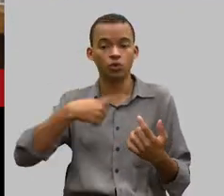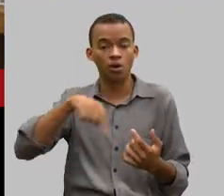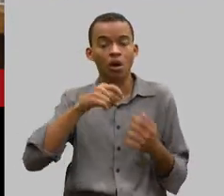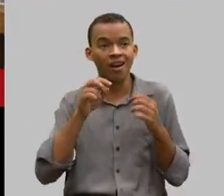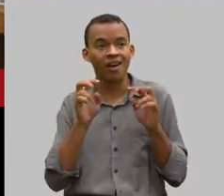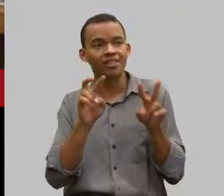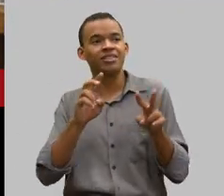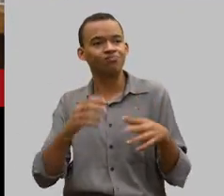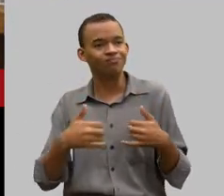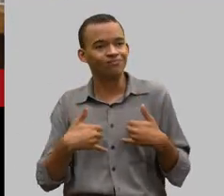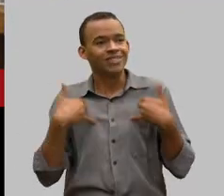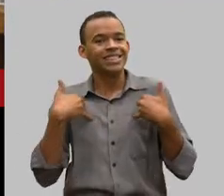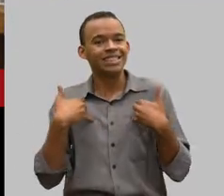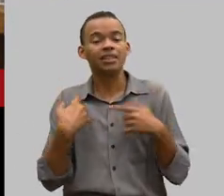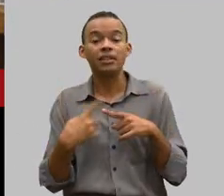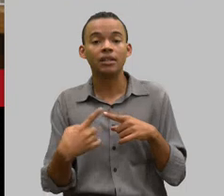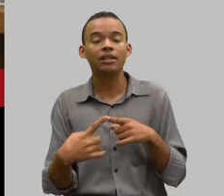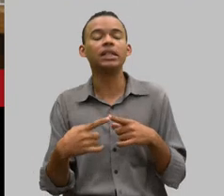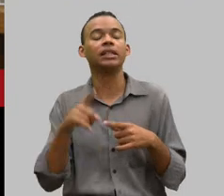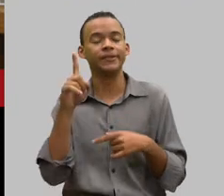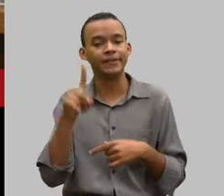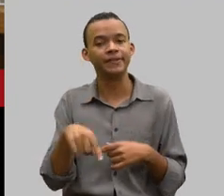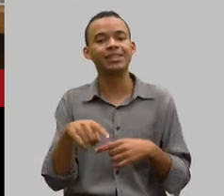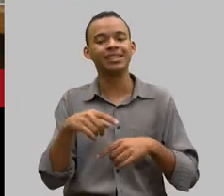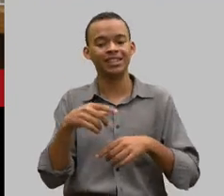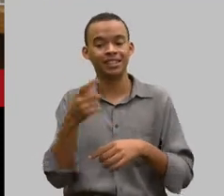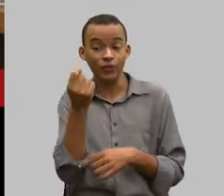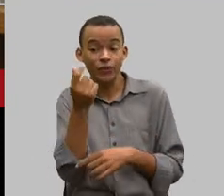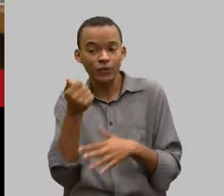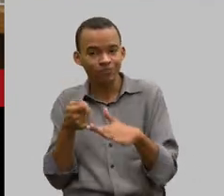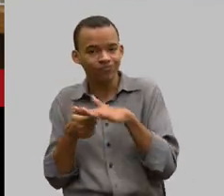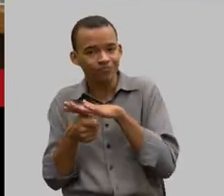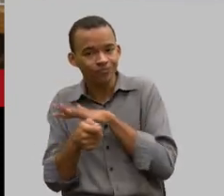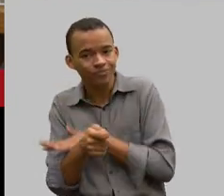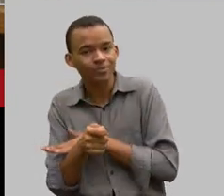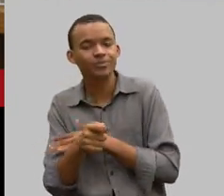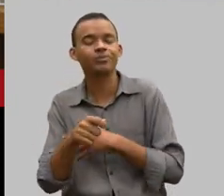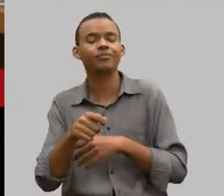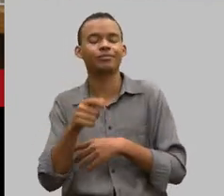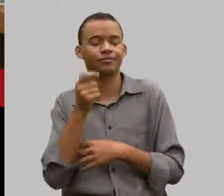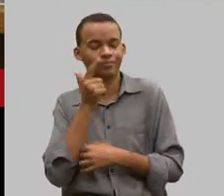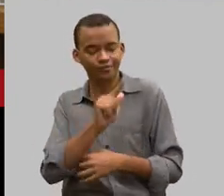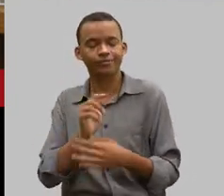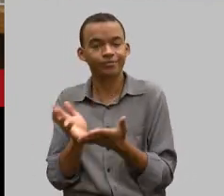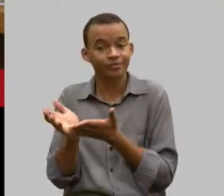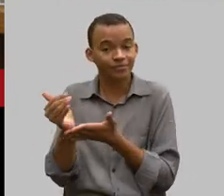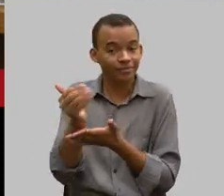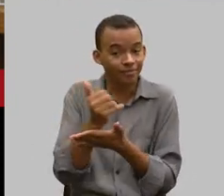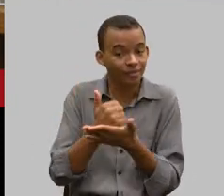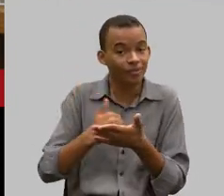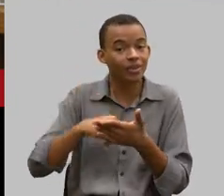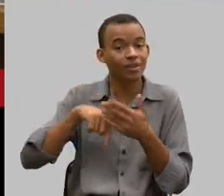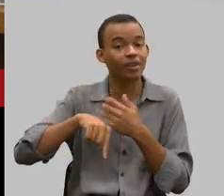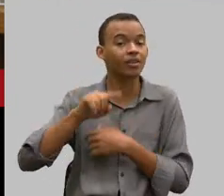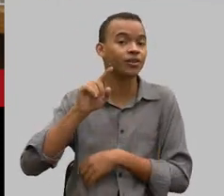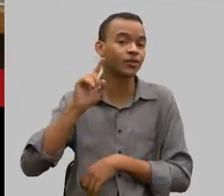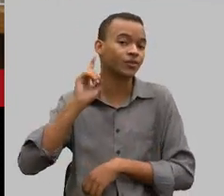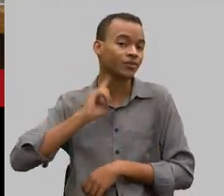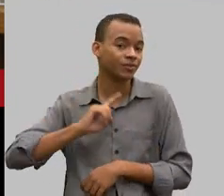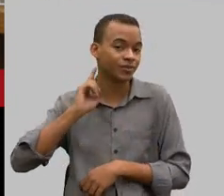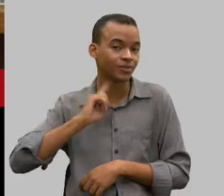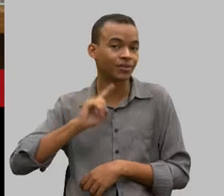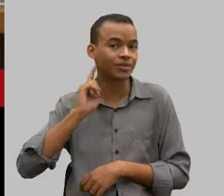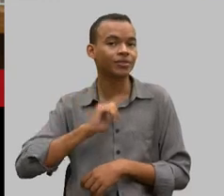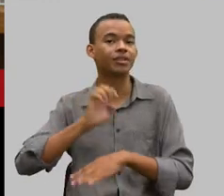orgulho porque fruto dos do investimento que nós estamos captando no estado de Minas Gerais nós estamos